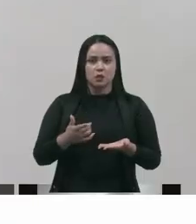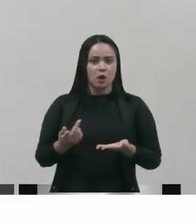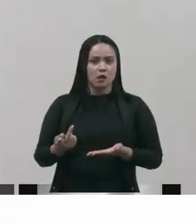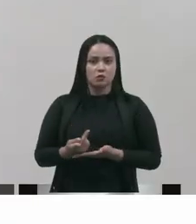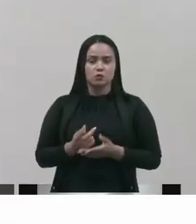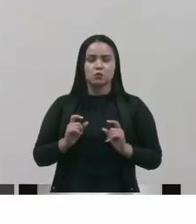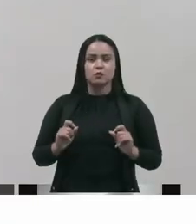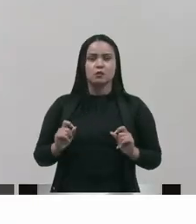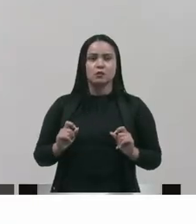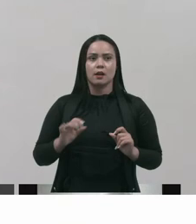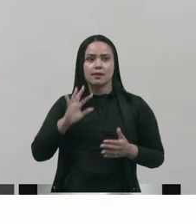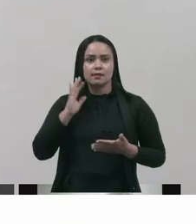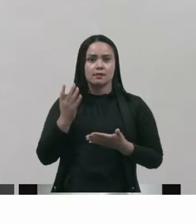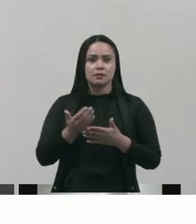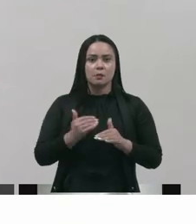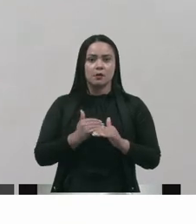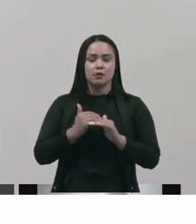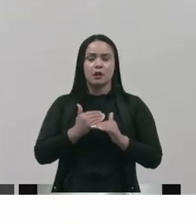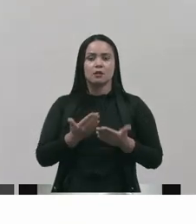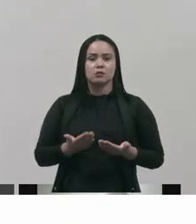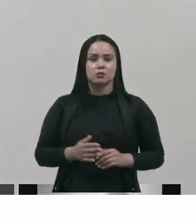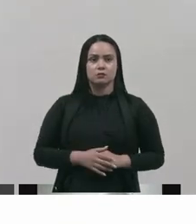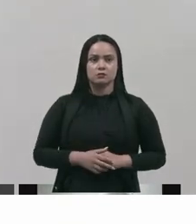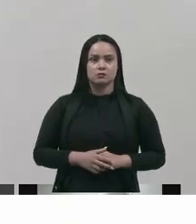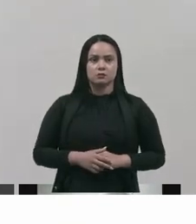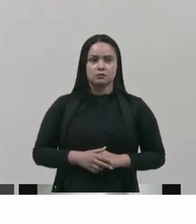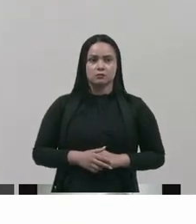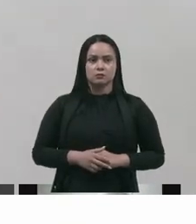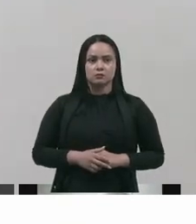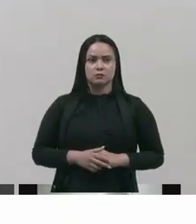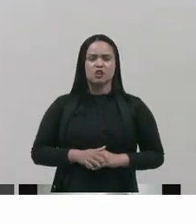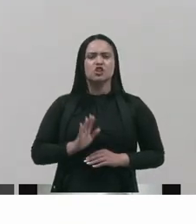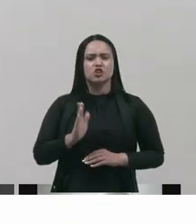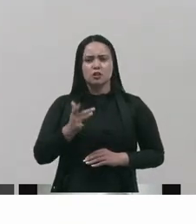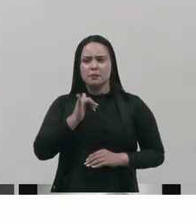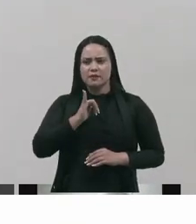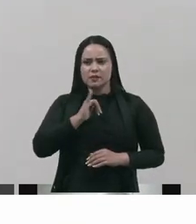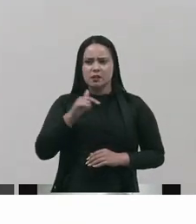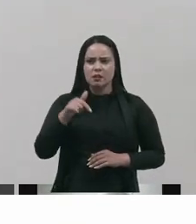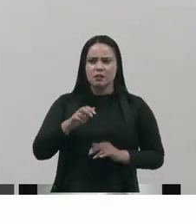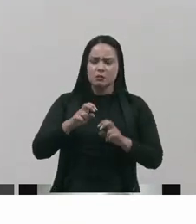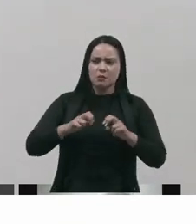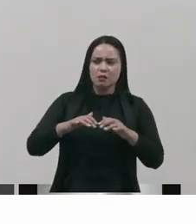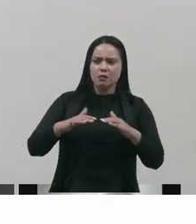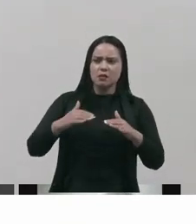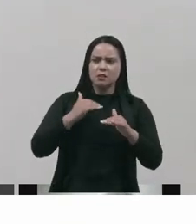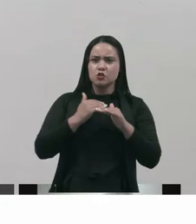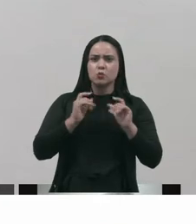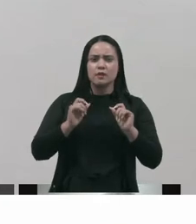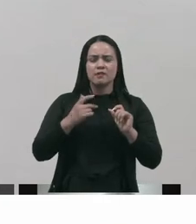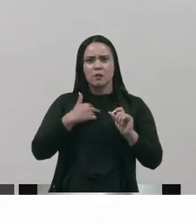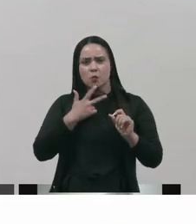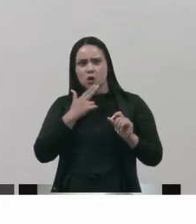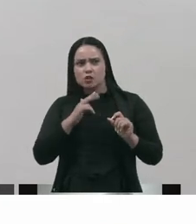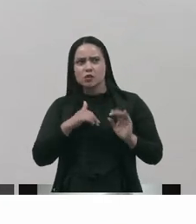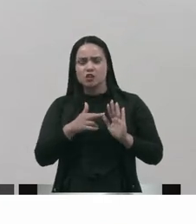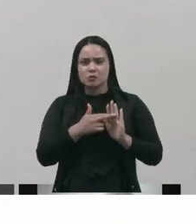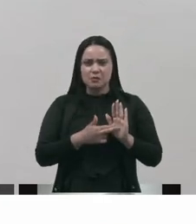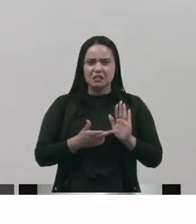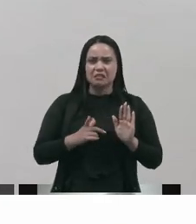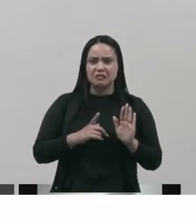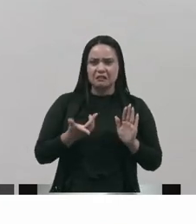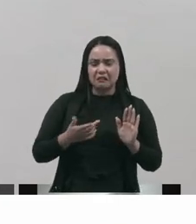caso de uma decisão monocrática. Eu até já me manifestei aqui no plenário no sentido de que acho que nosso regimento deveria